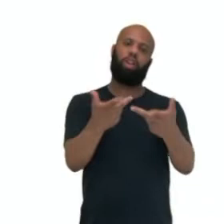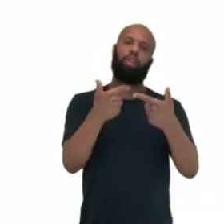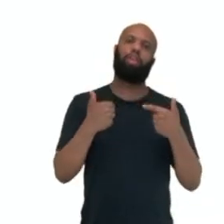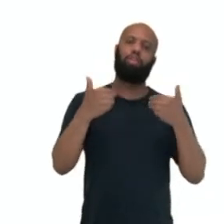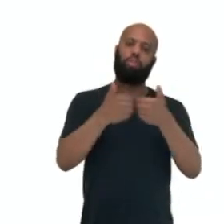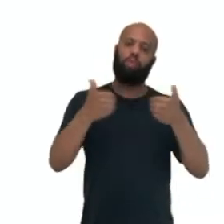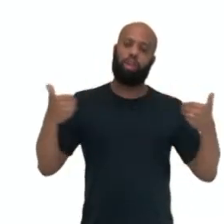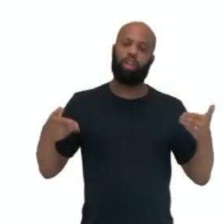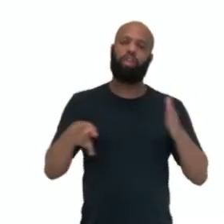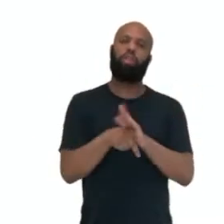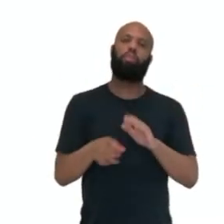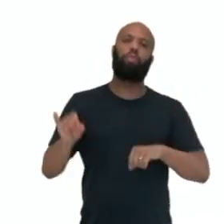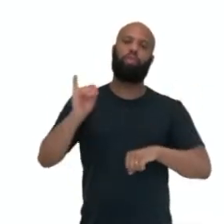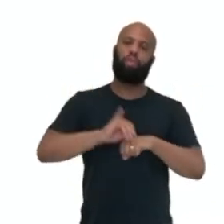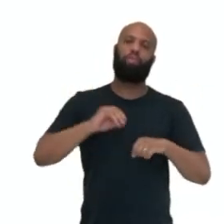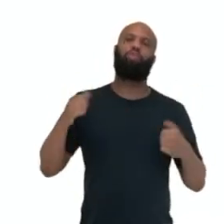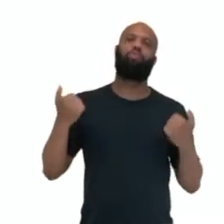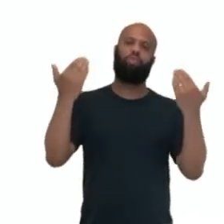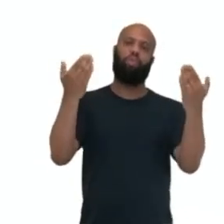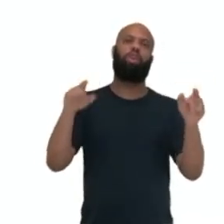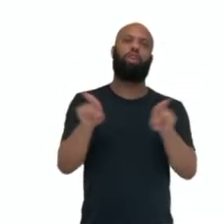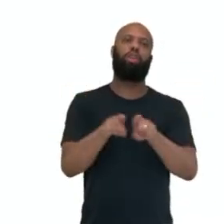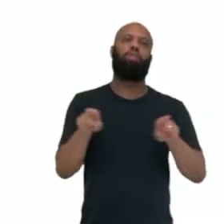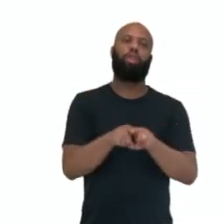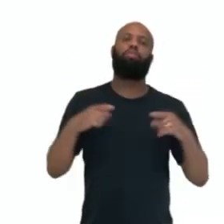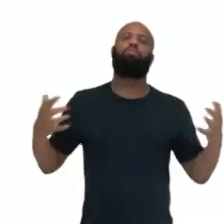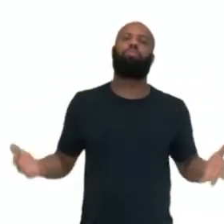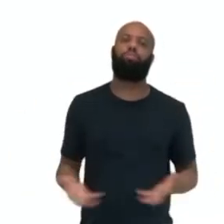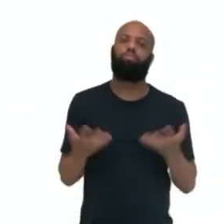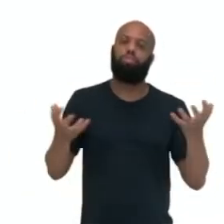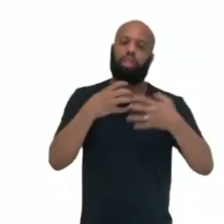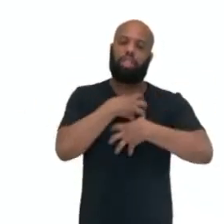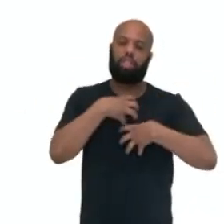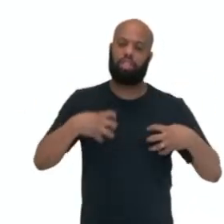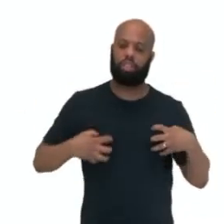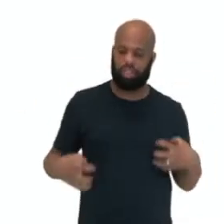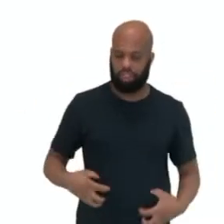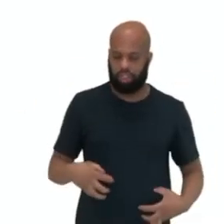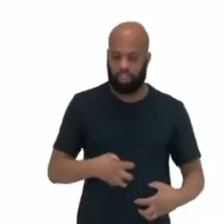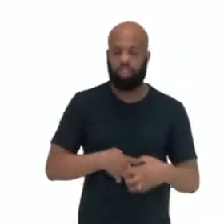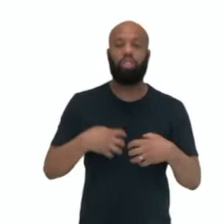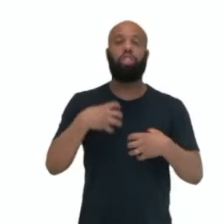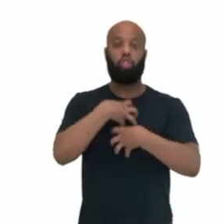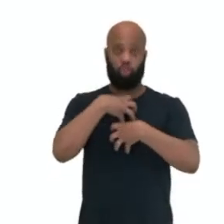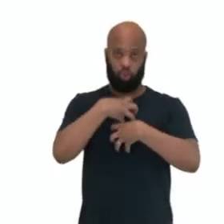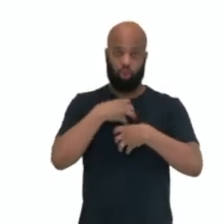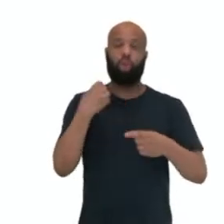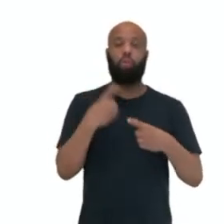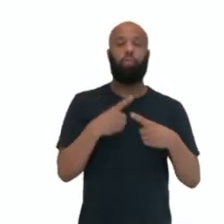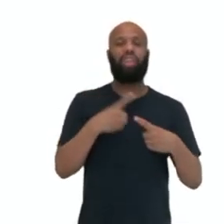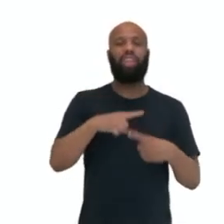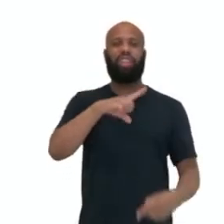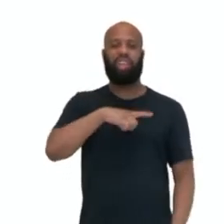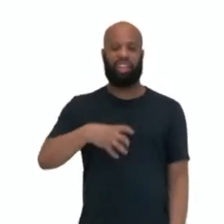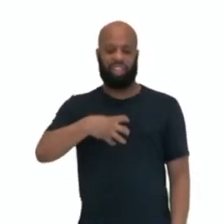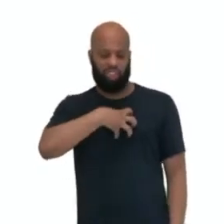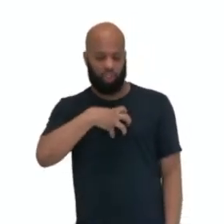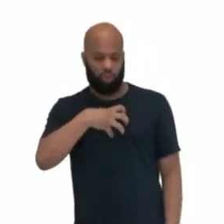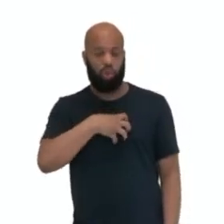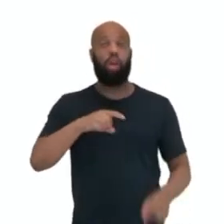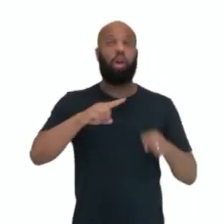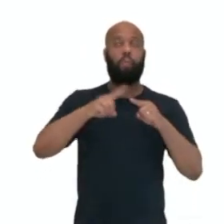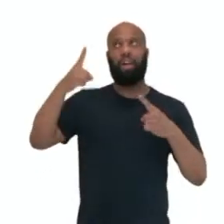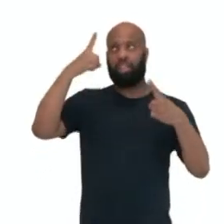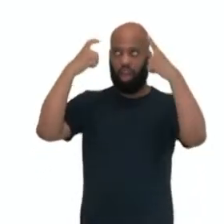dos objetos exteriores a nós, e que estimulam os órgãos dos sentidos. Essa sensação é ilusória e